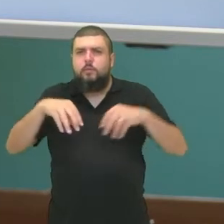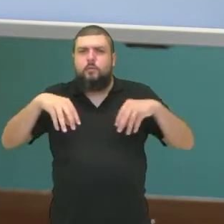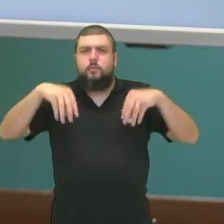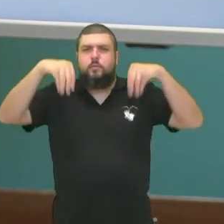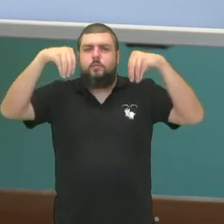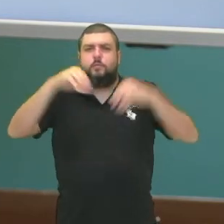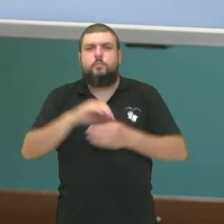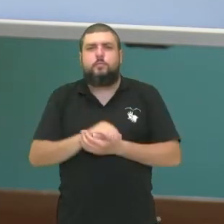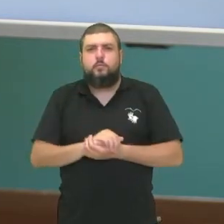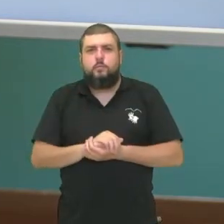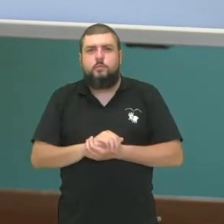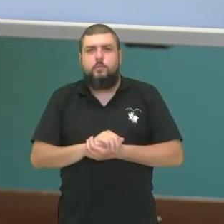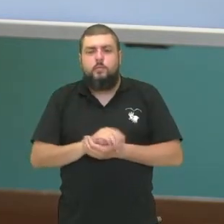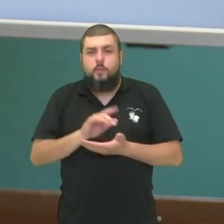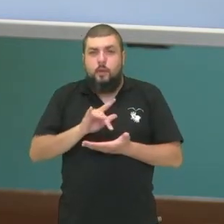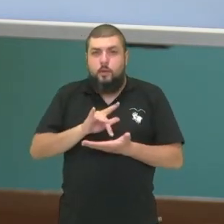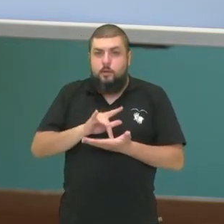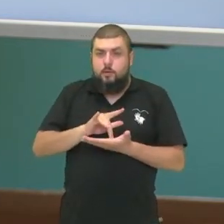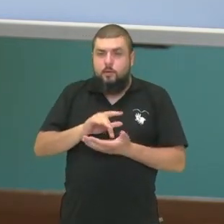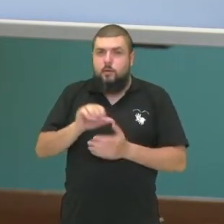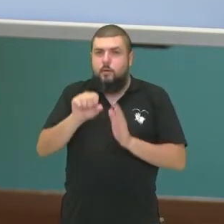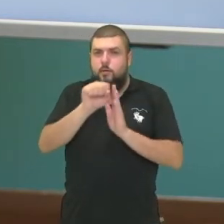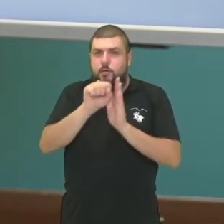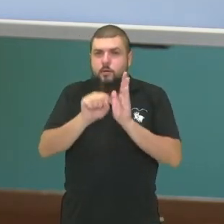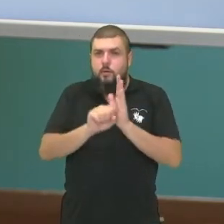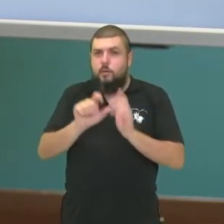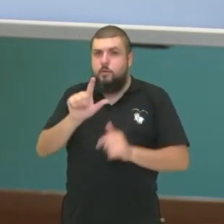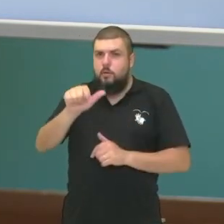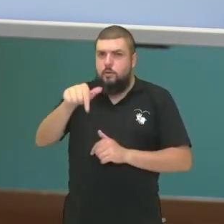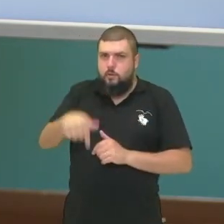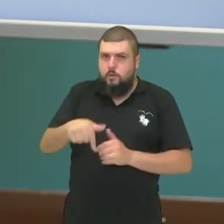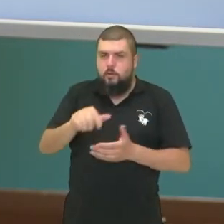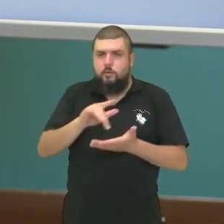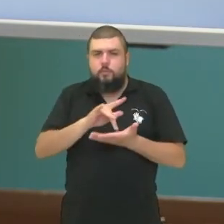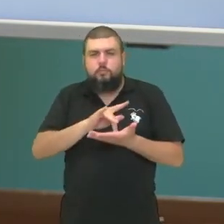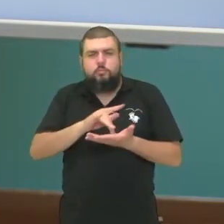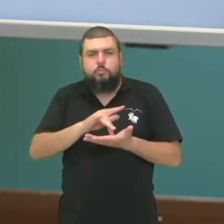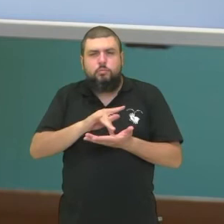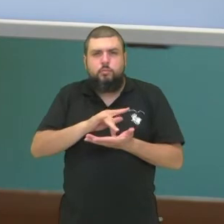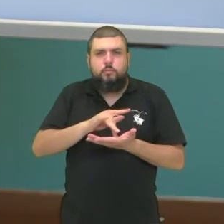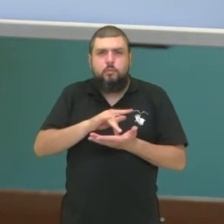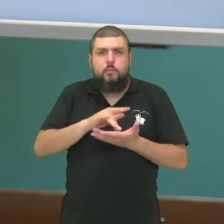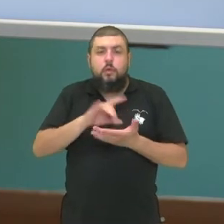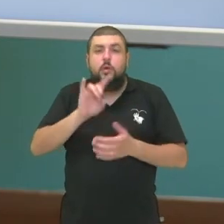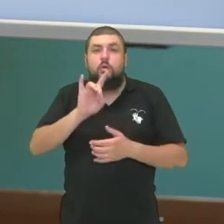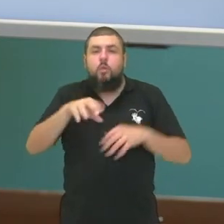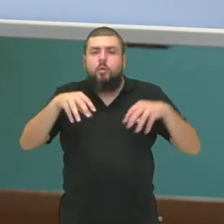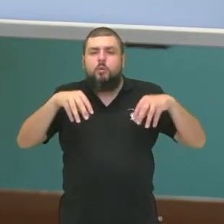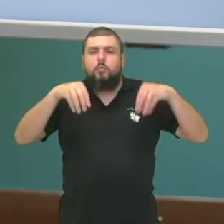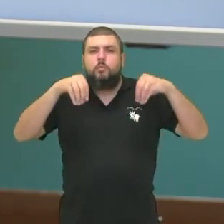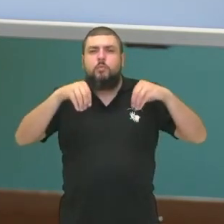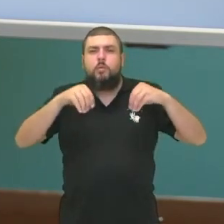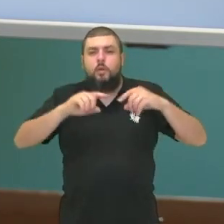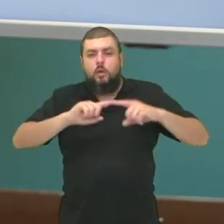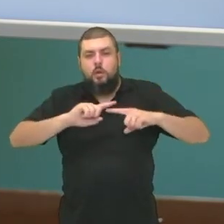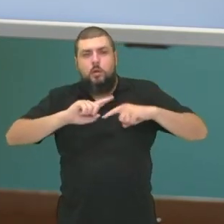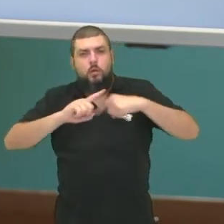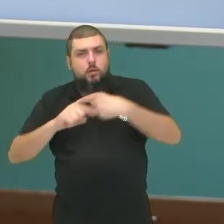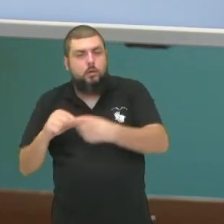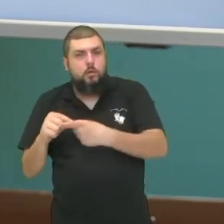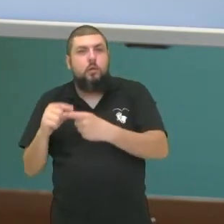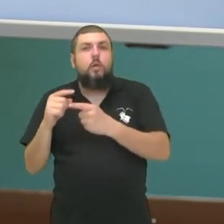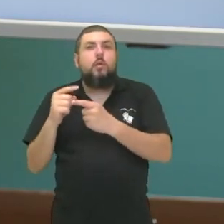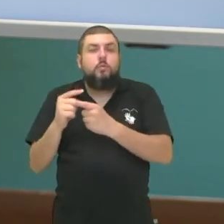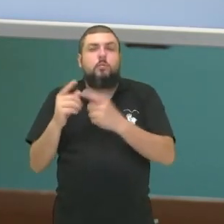balé saiu dos grandes salões e passou a ocupar os palcos, surgindo assim os